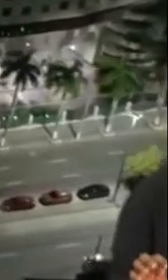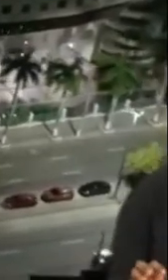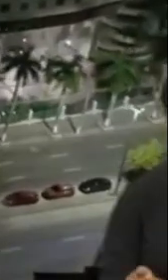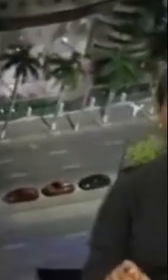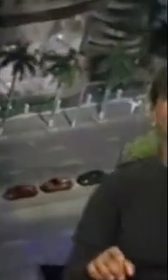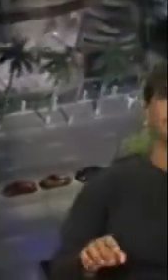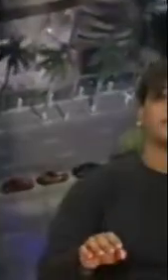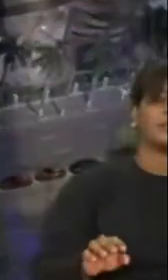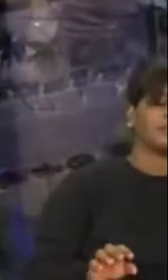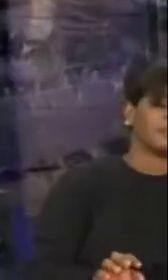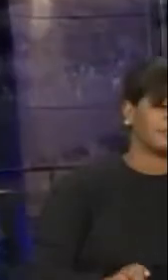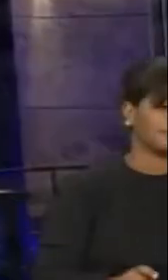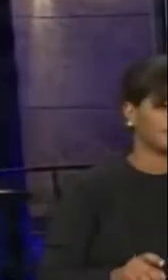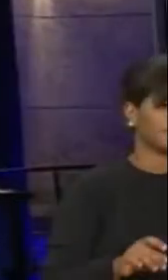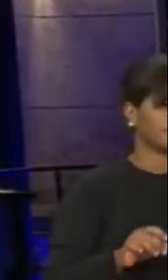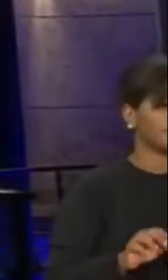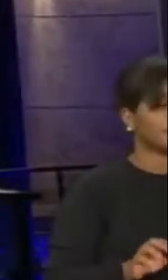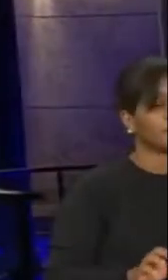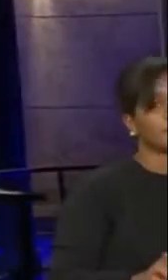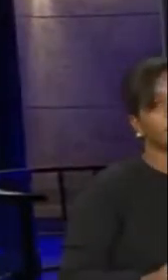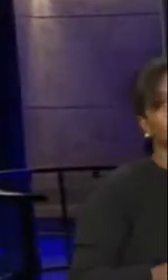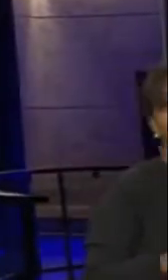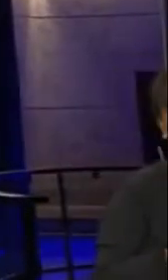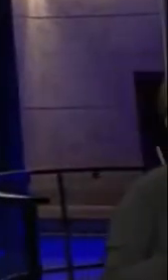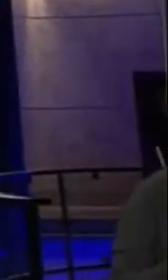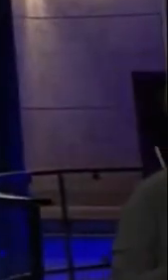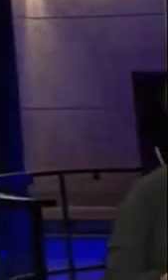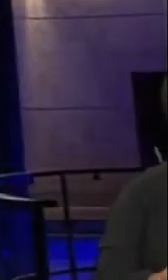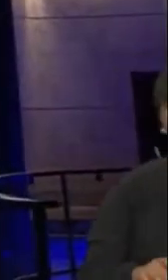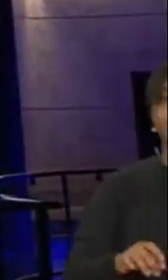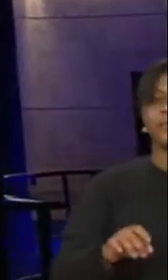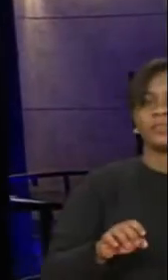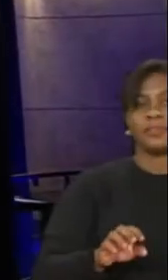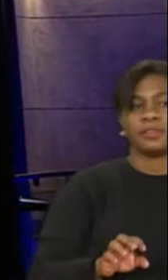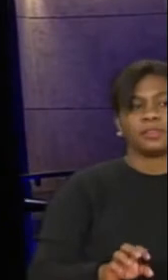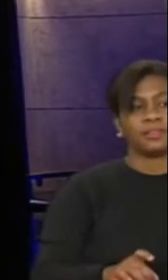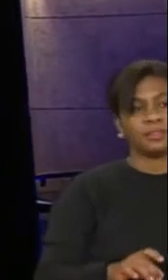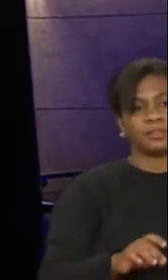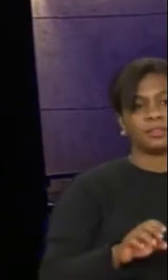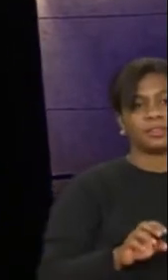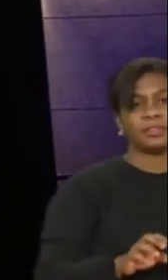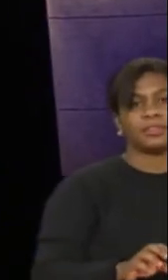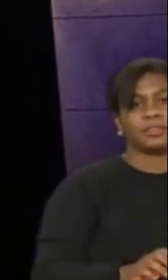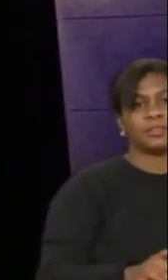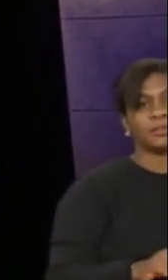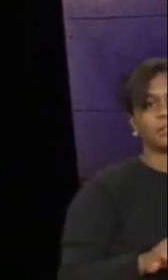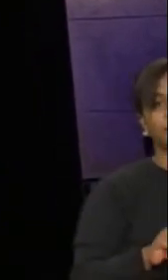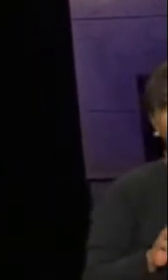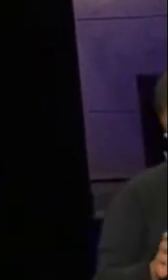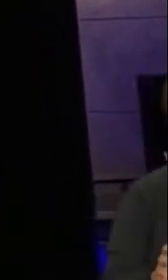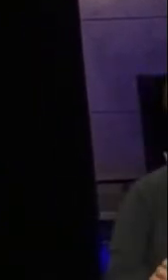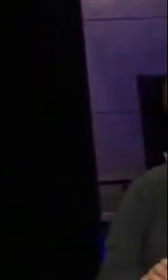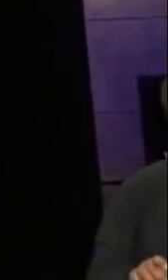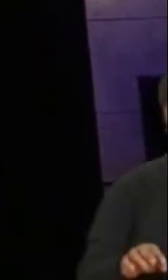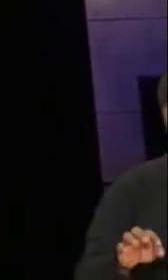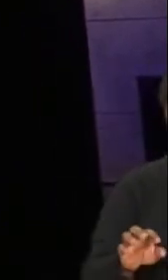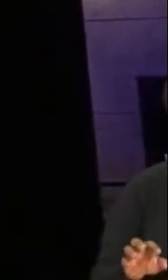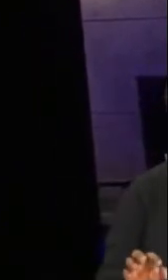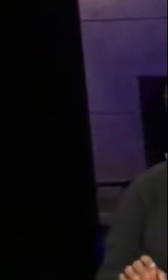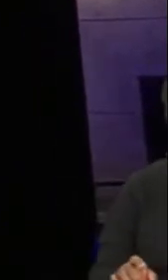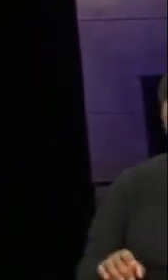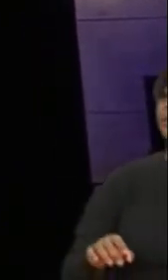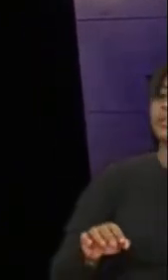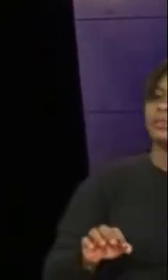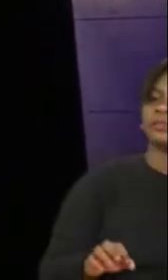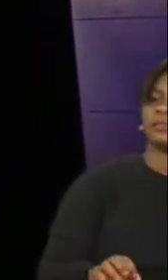se acalmar, quando as horas do relógio se demoram a passar, não se